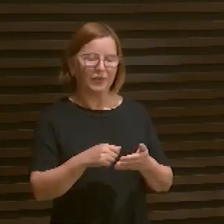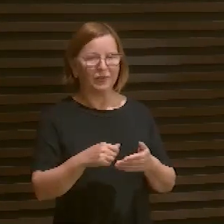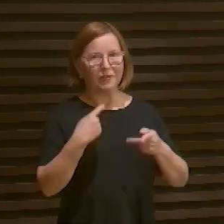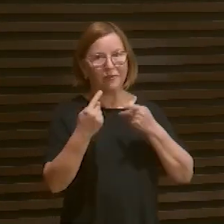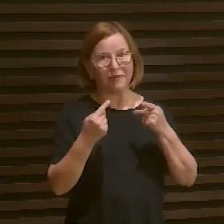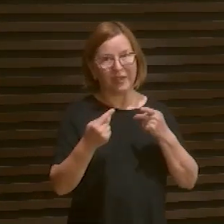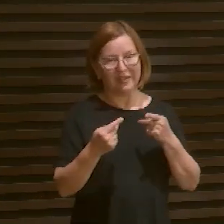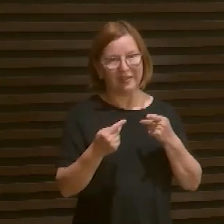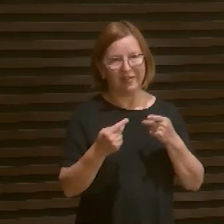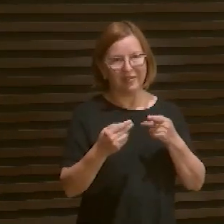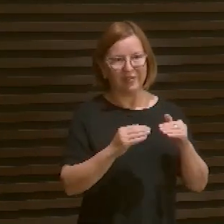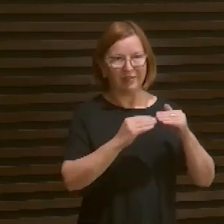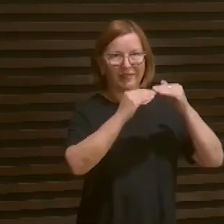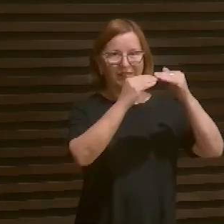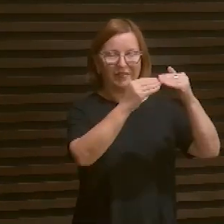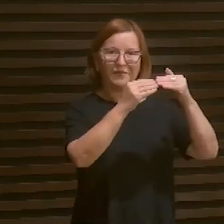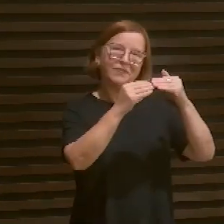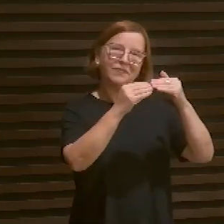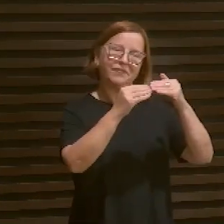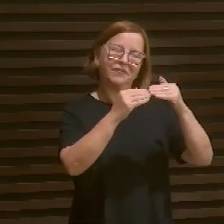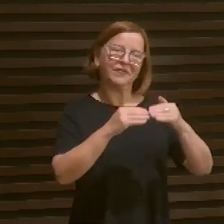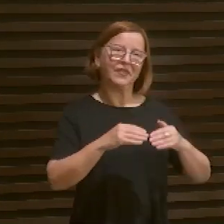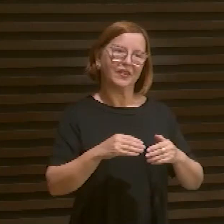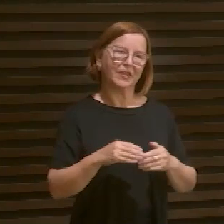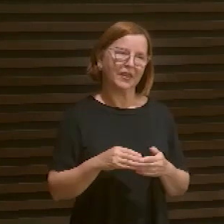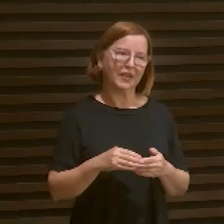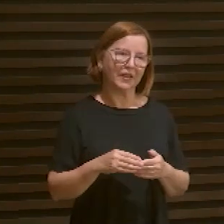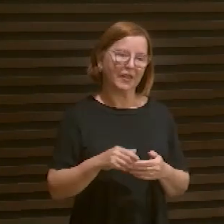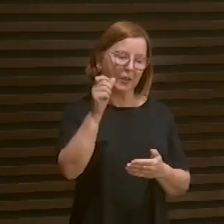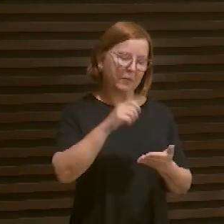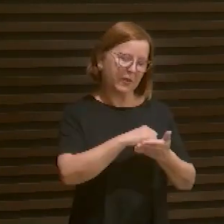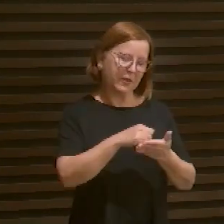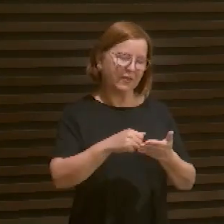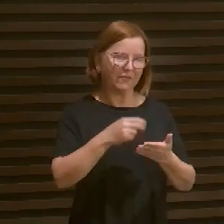da superioridade. O autor está desenvolvendo